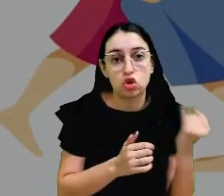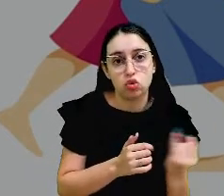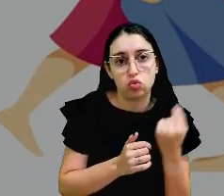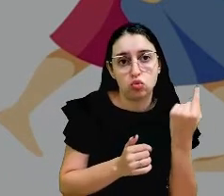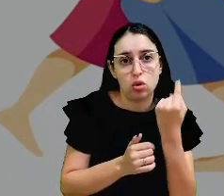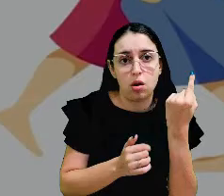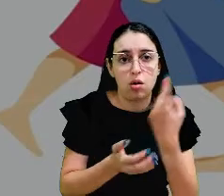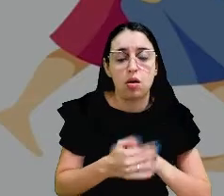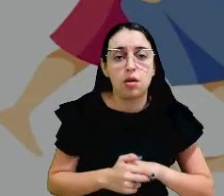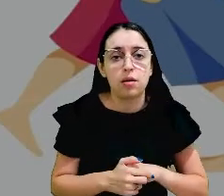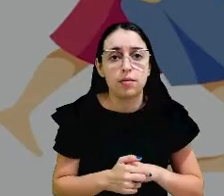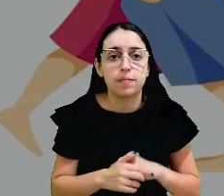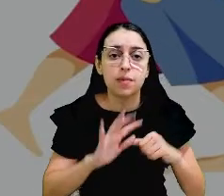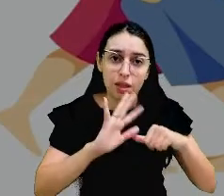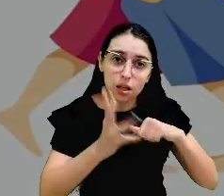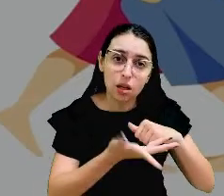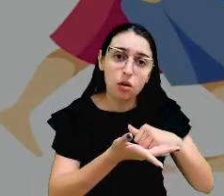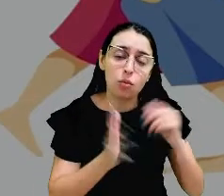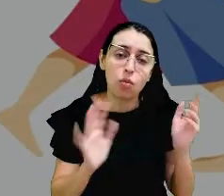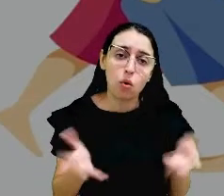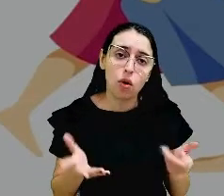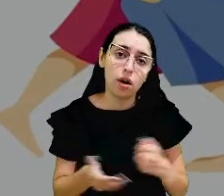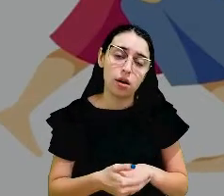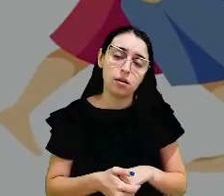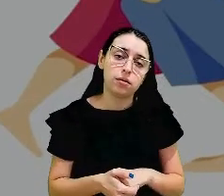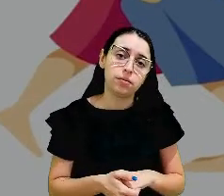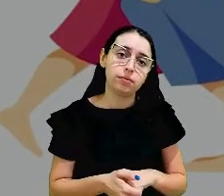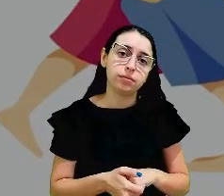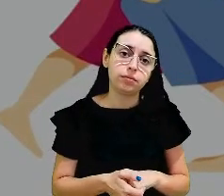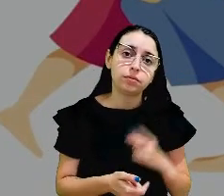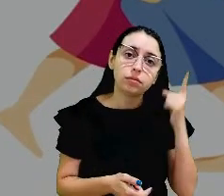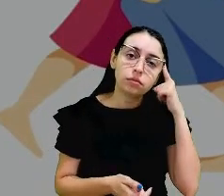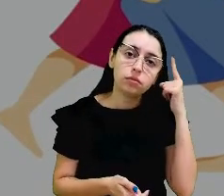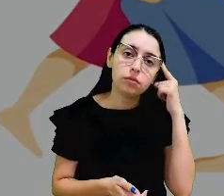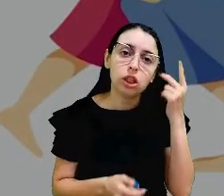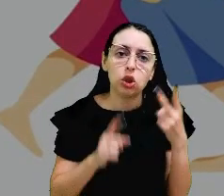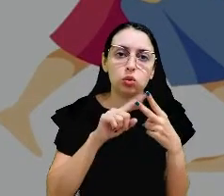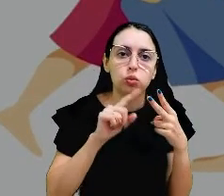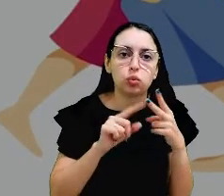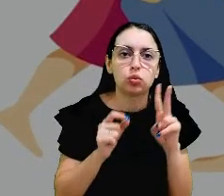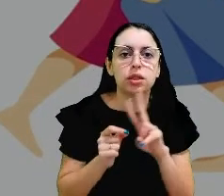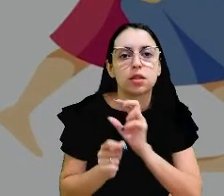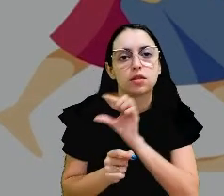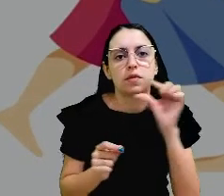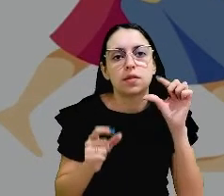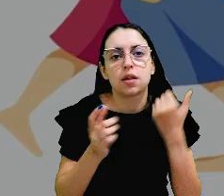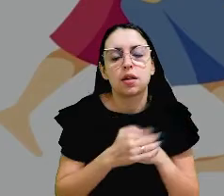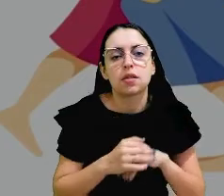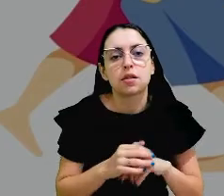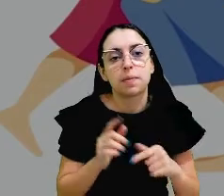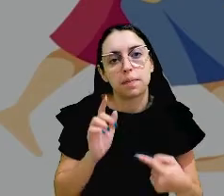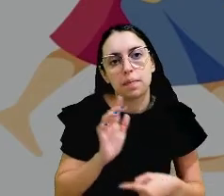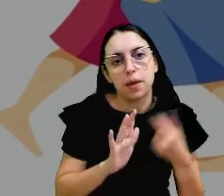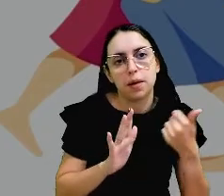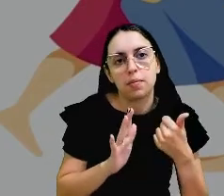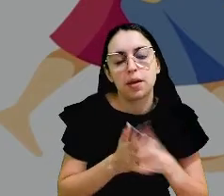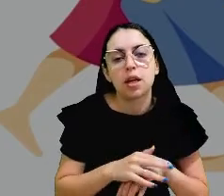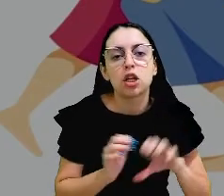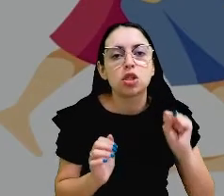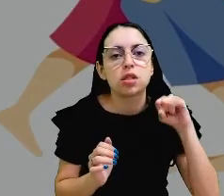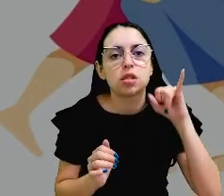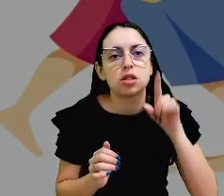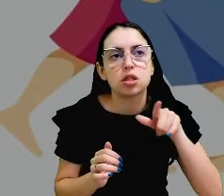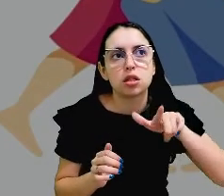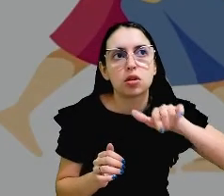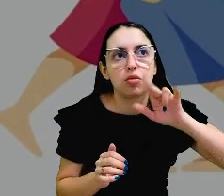da pandemia, me vem aqui à cabeça duas frases. A primeira é da